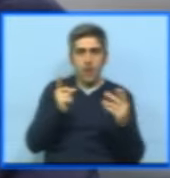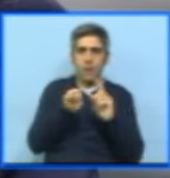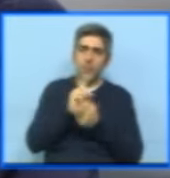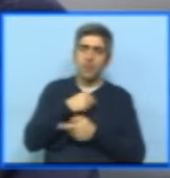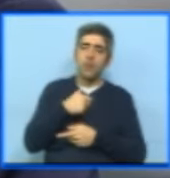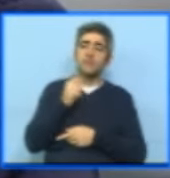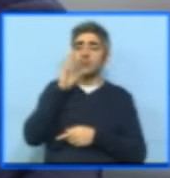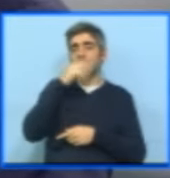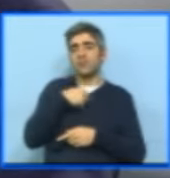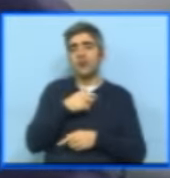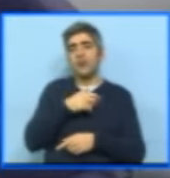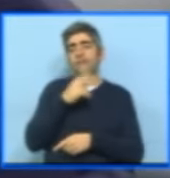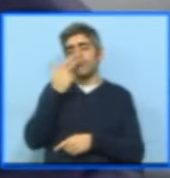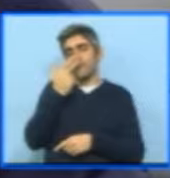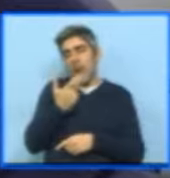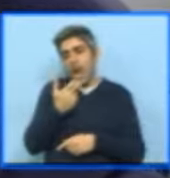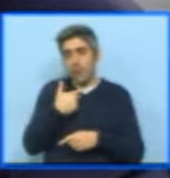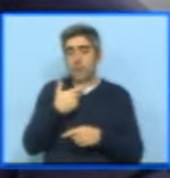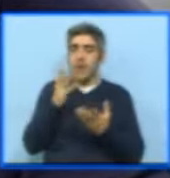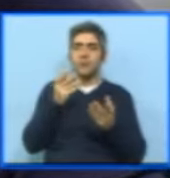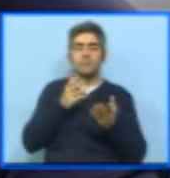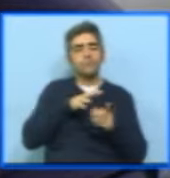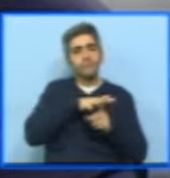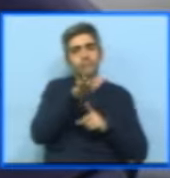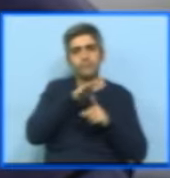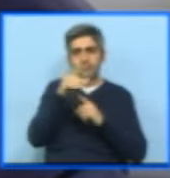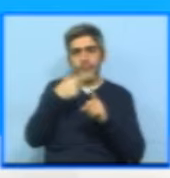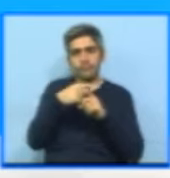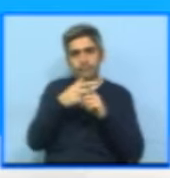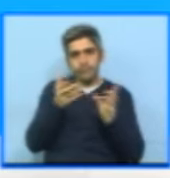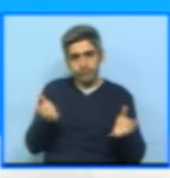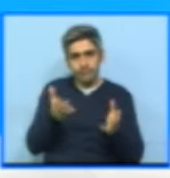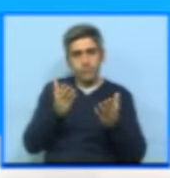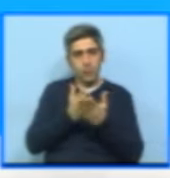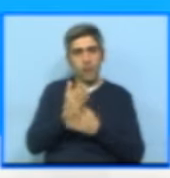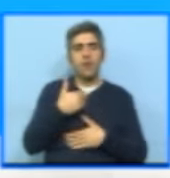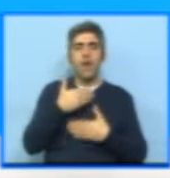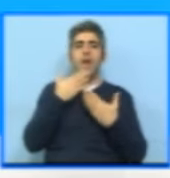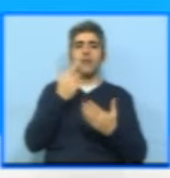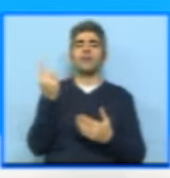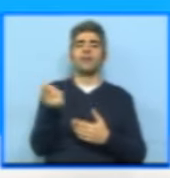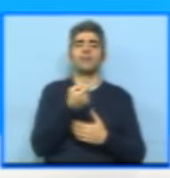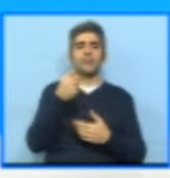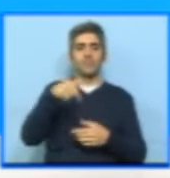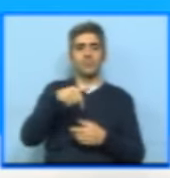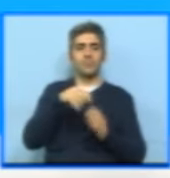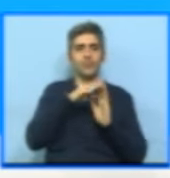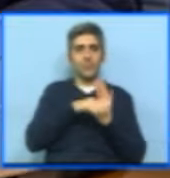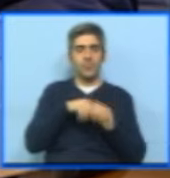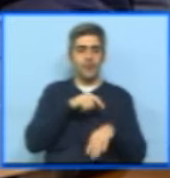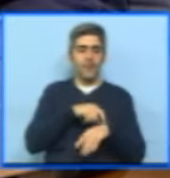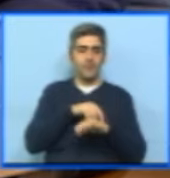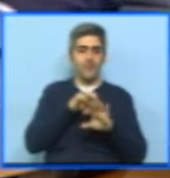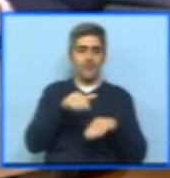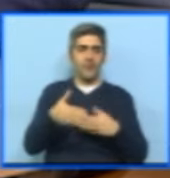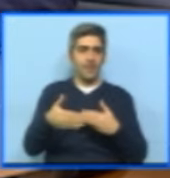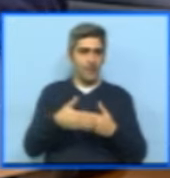temos para que o reino possa continuar. Agradeço-vos terem estado aqui neste programa a apresentar estas. O nosso tempo chegou ao